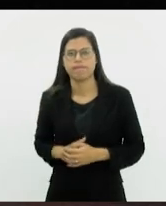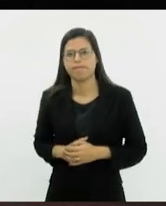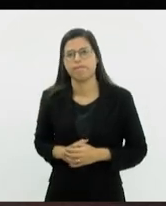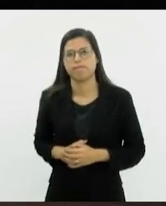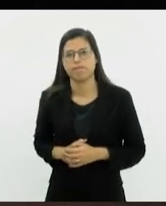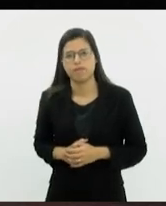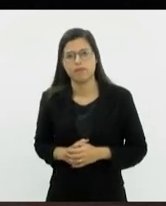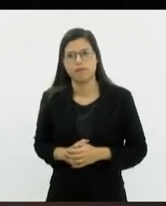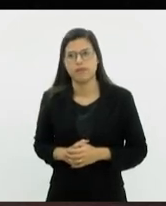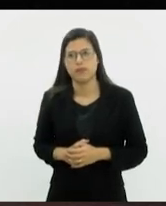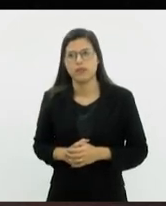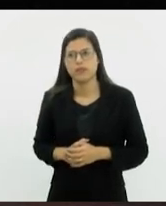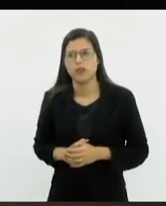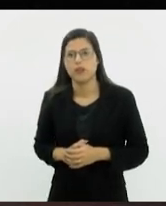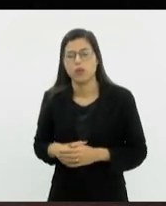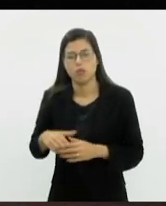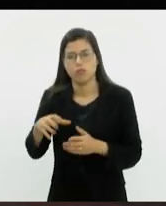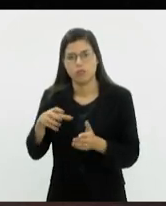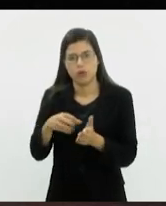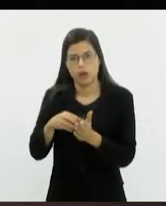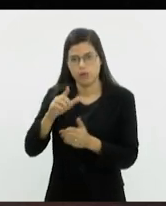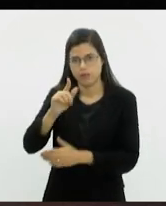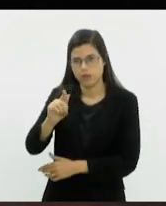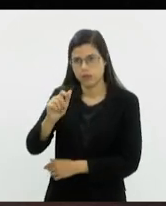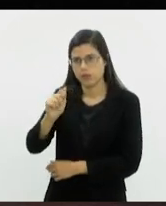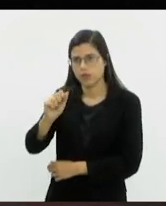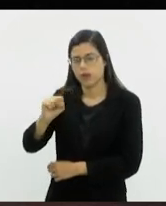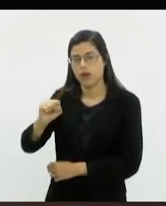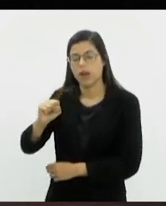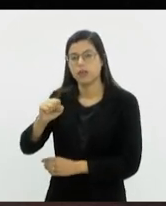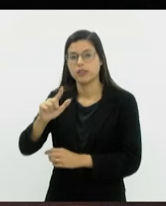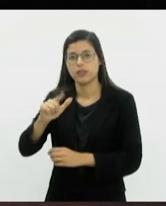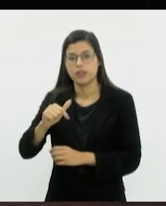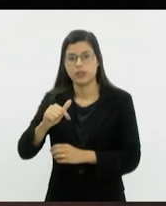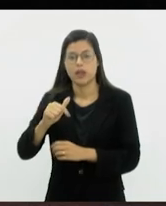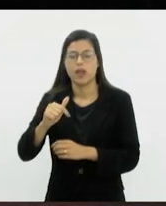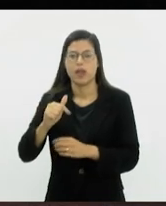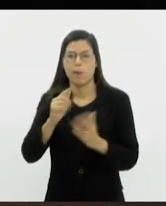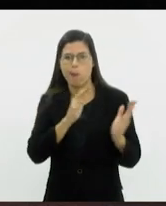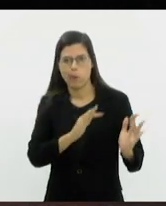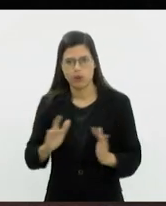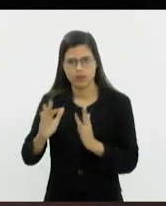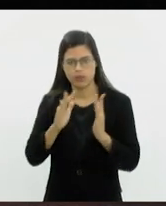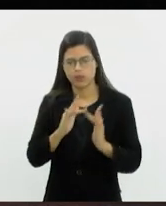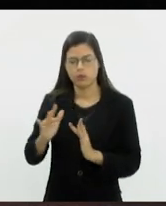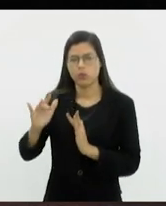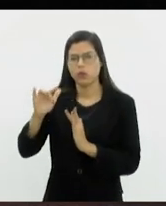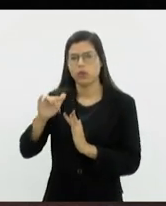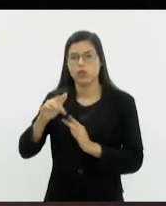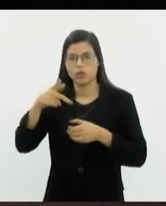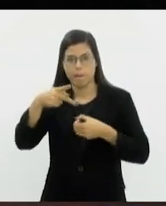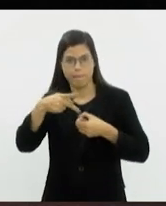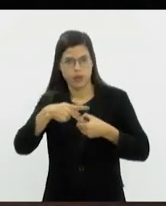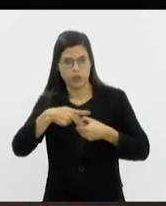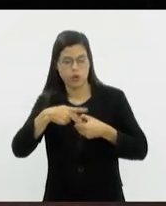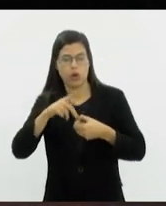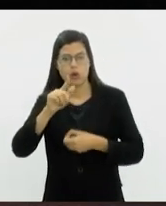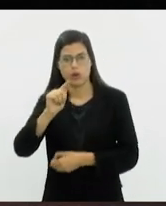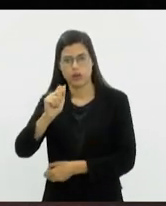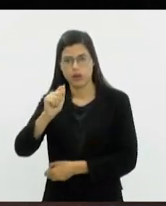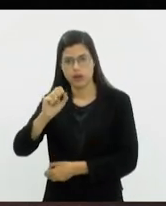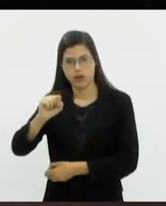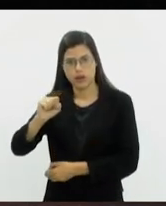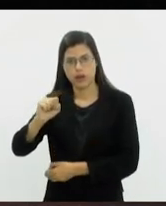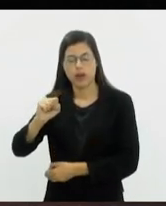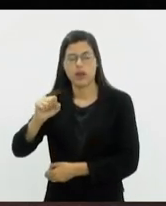a estação de Cabiúnas, que é a maior processadora de petróleo e gás do Brasil, onde distribui, dali se distribui